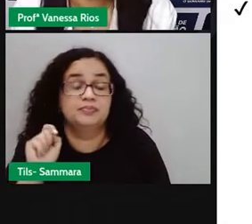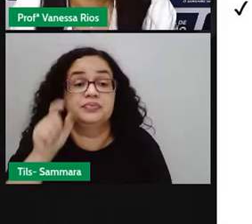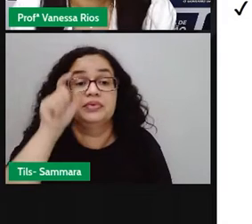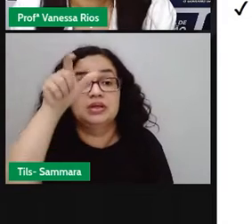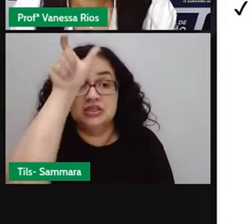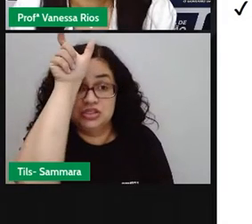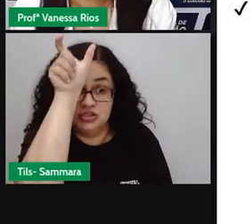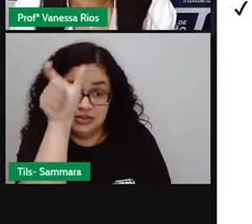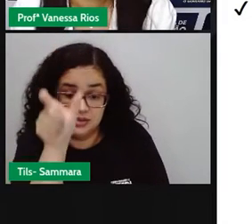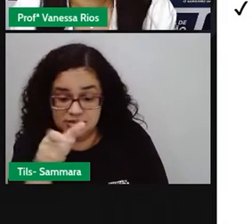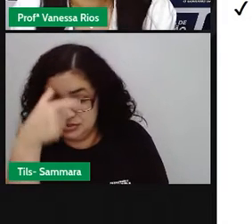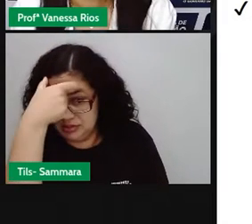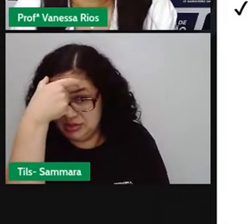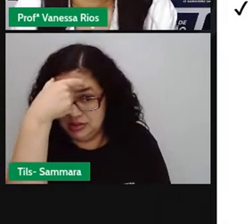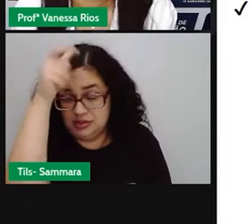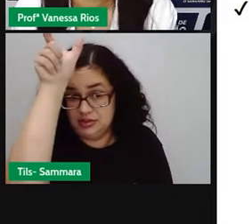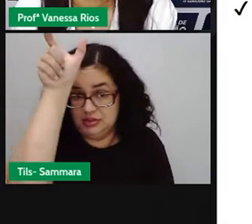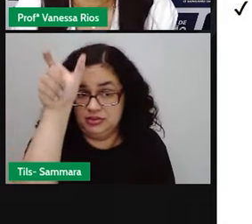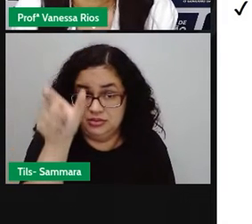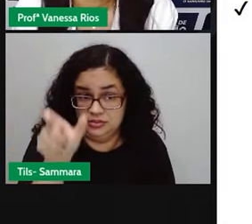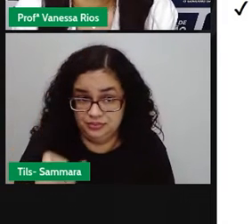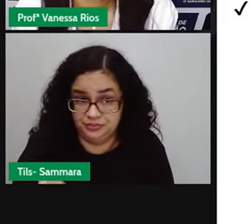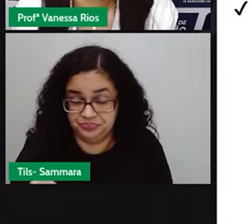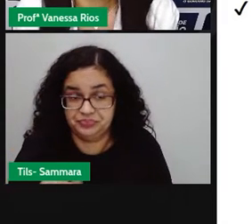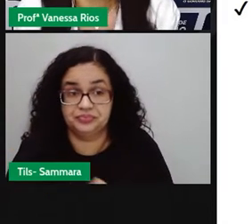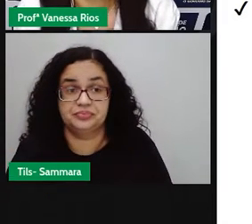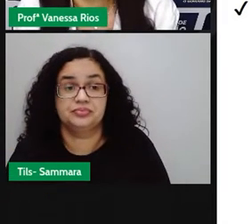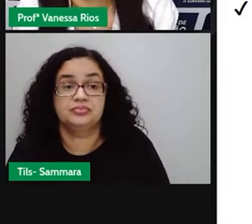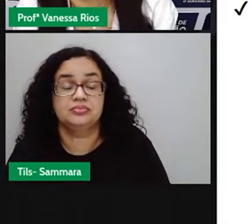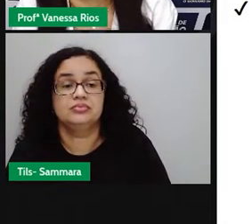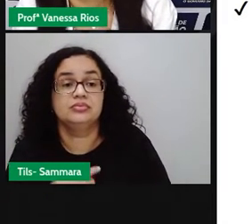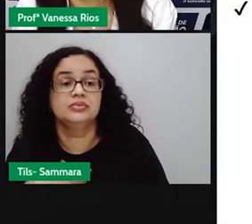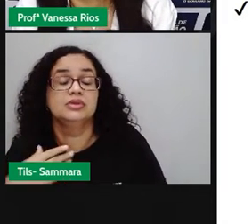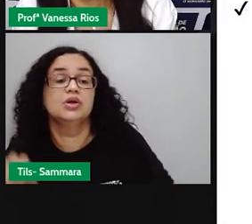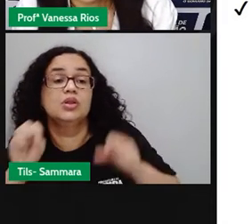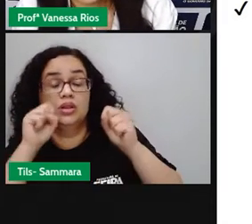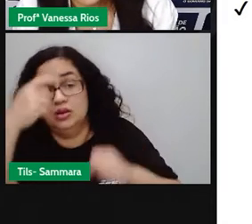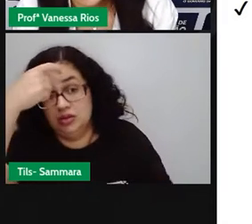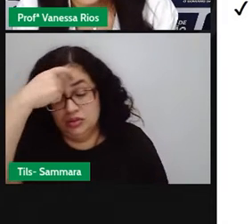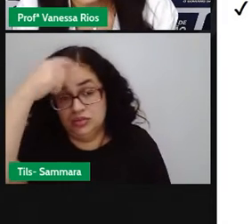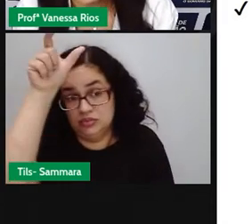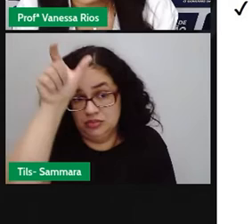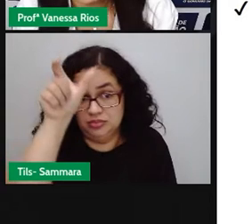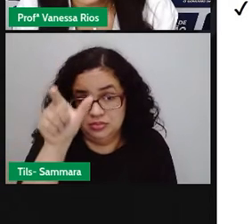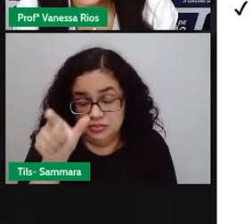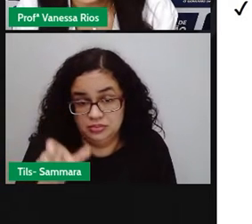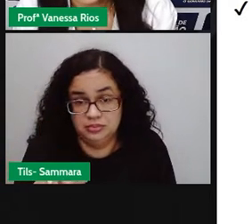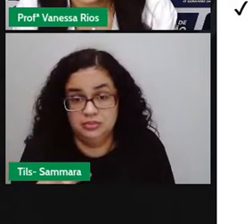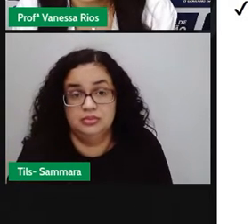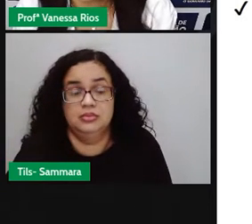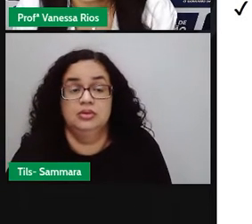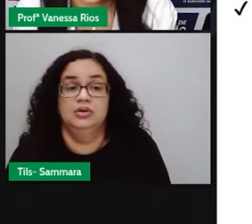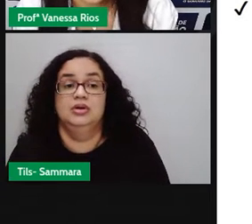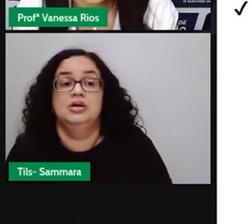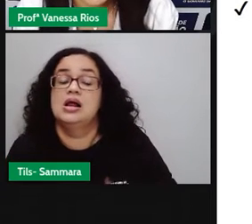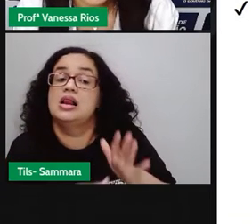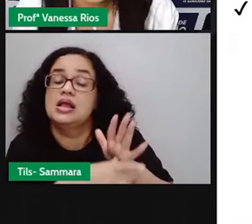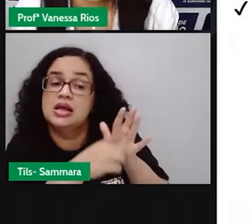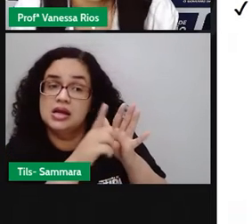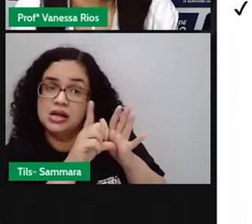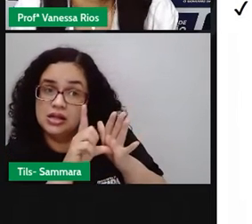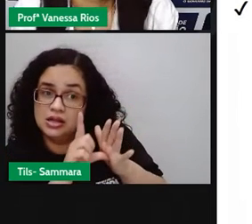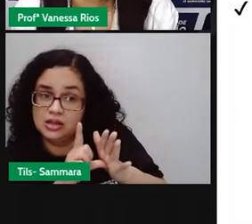cidadania, que é aquilo que é exercido por quem é cidadão. Então, antes